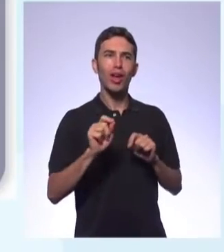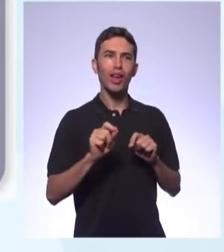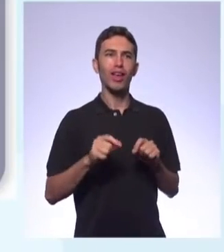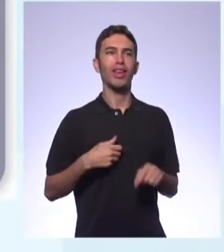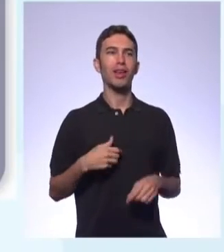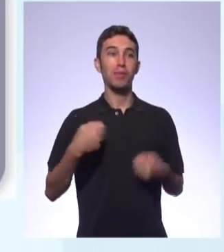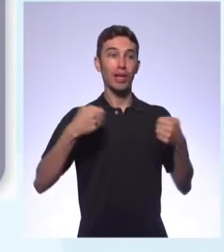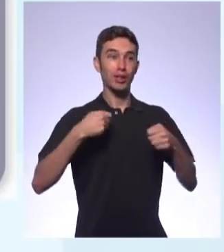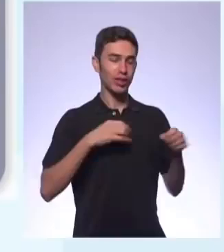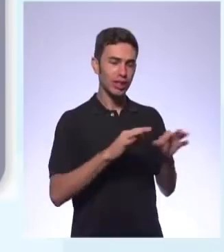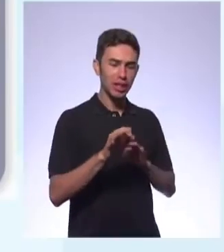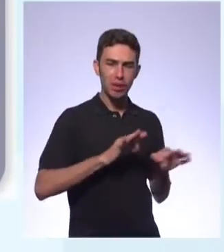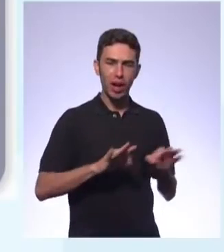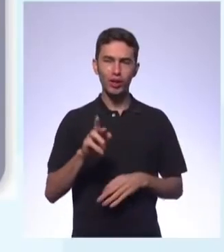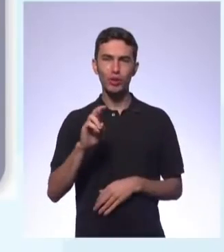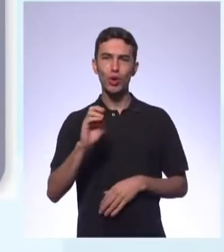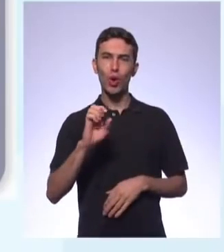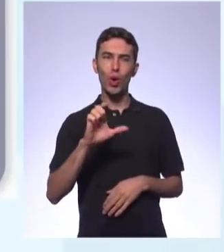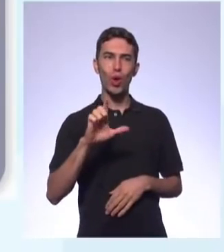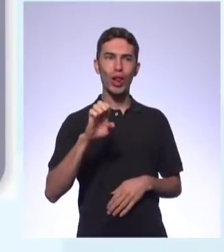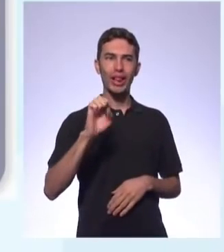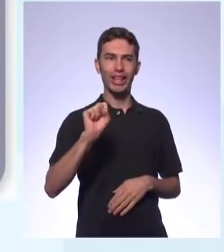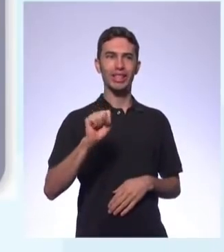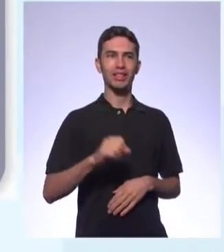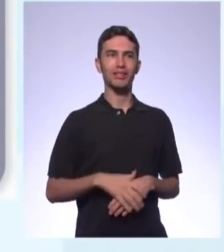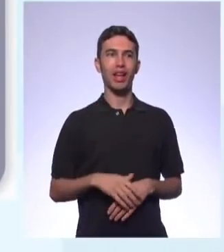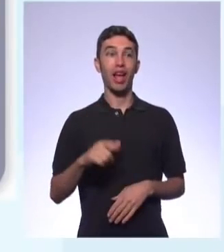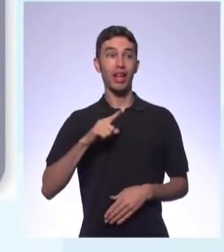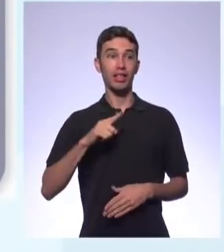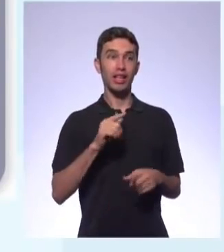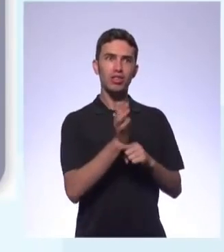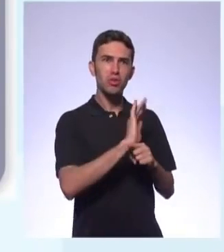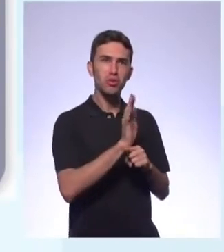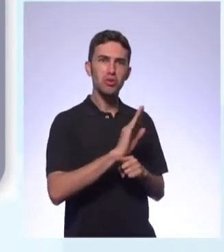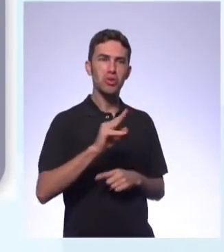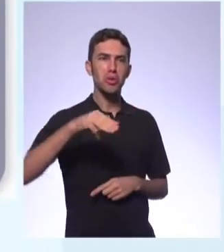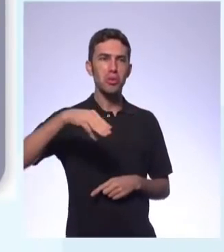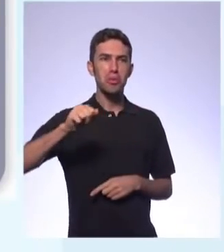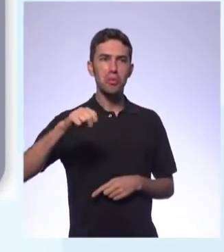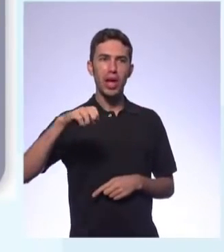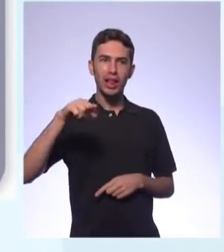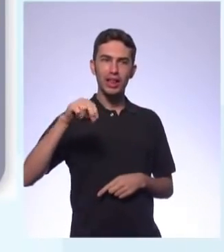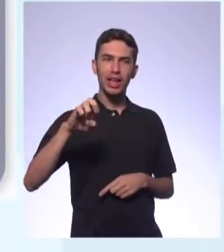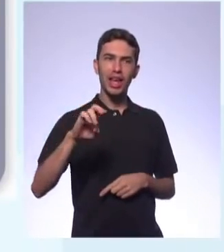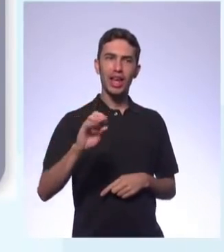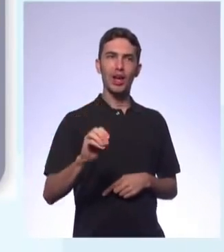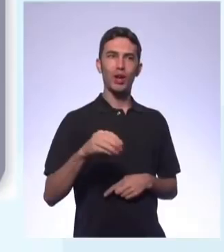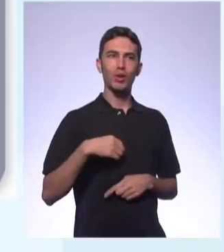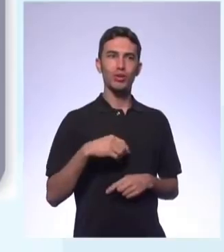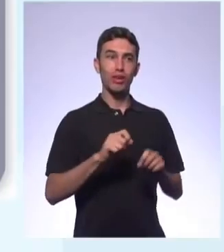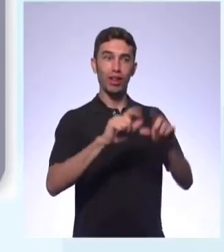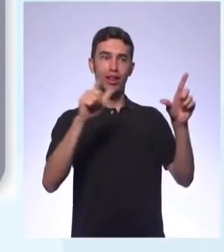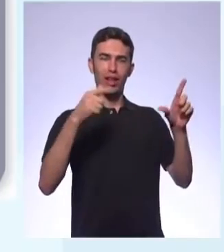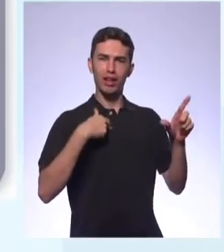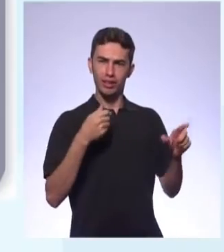Tem um filme maneiro em tela, sacou? Topa? Demorou. Cuidar